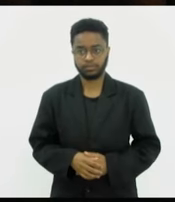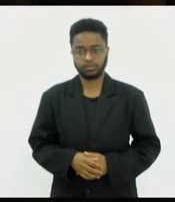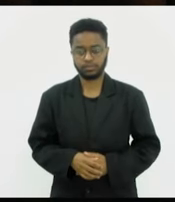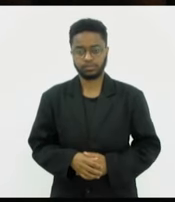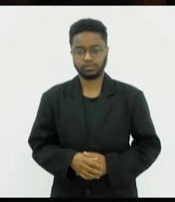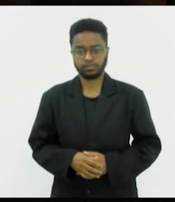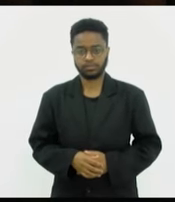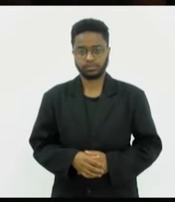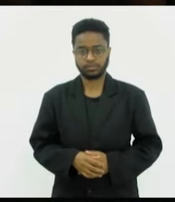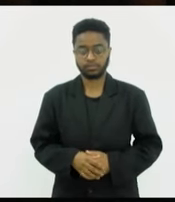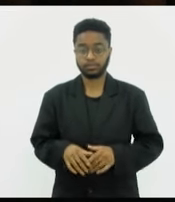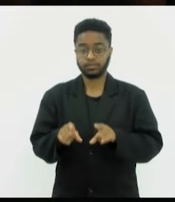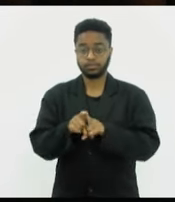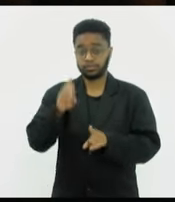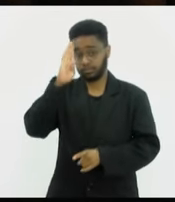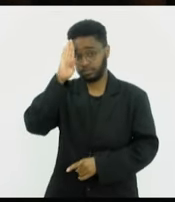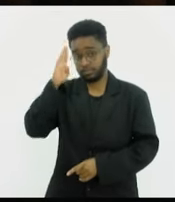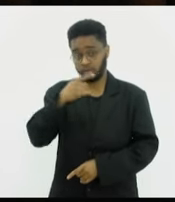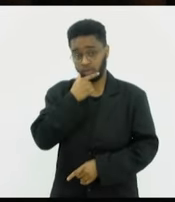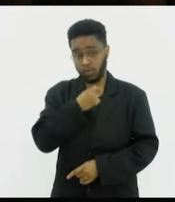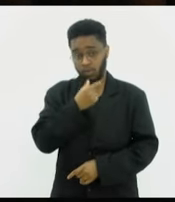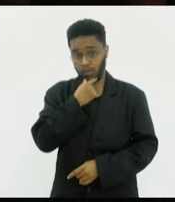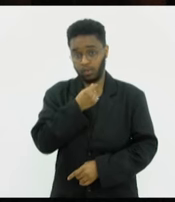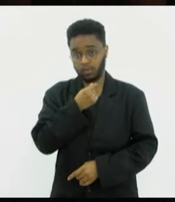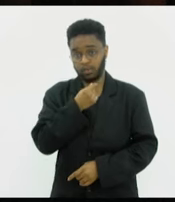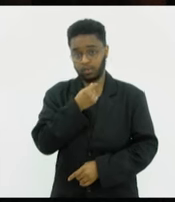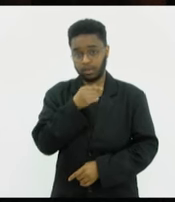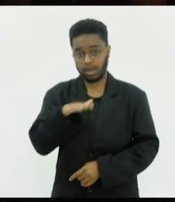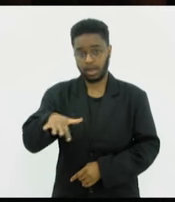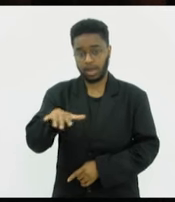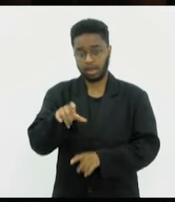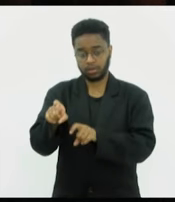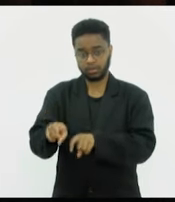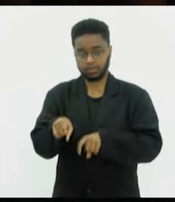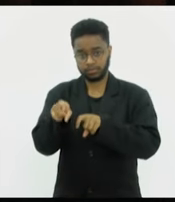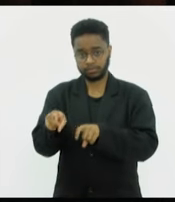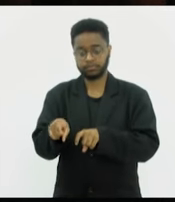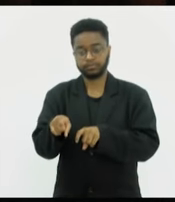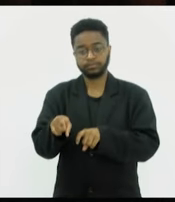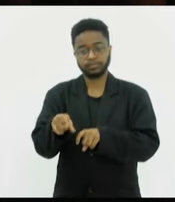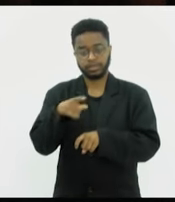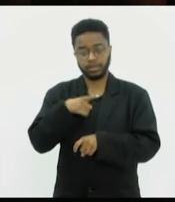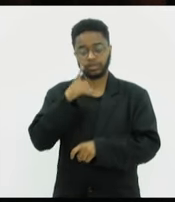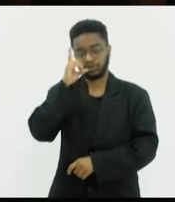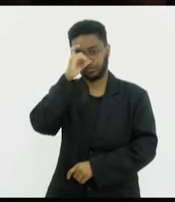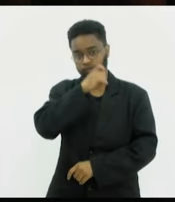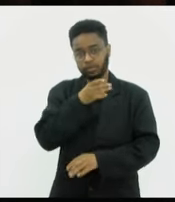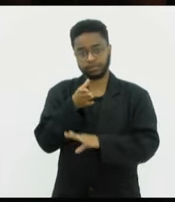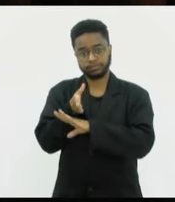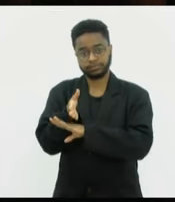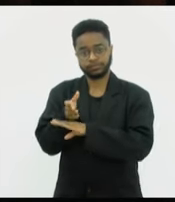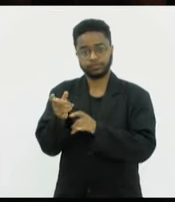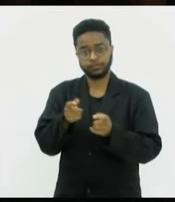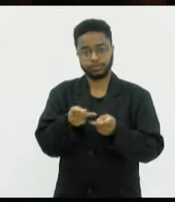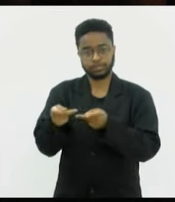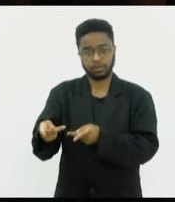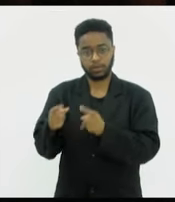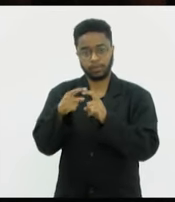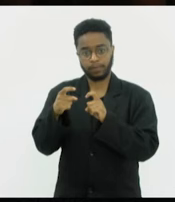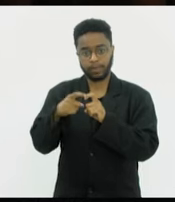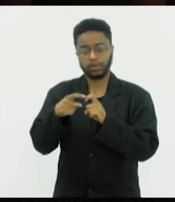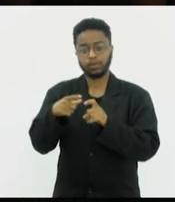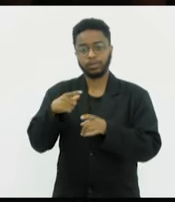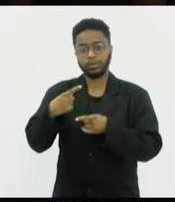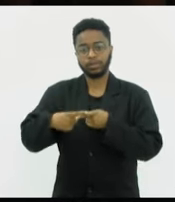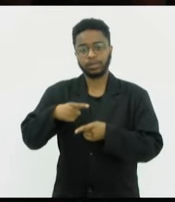ao médico, e principalmente o homem da zona rural, ele reluta em ir porque ele tem dificuldade em